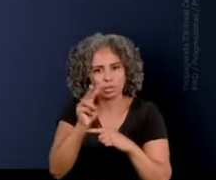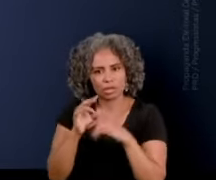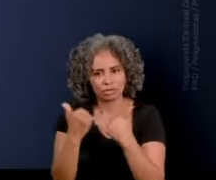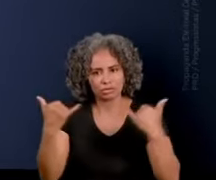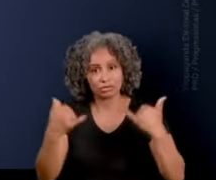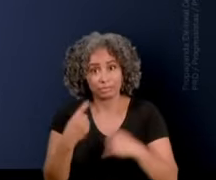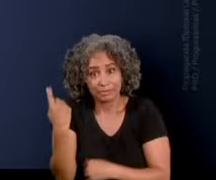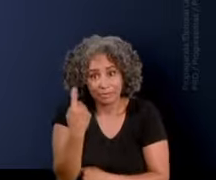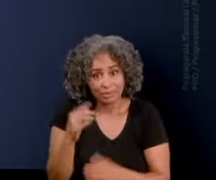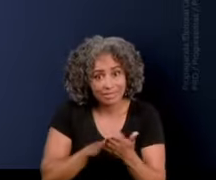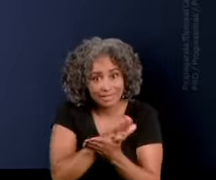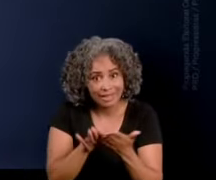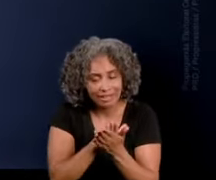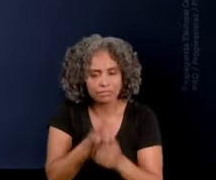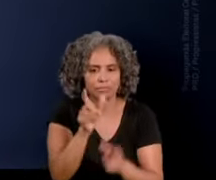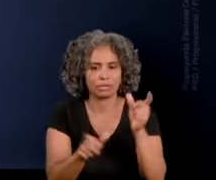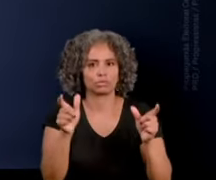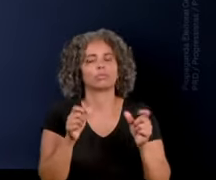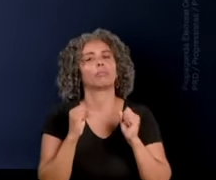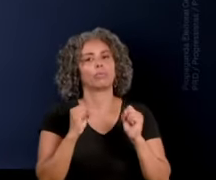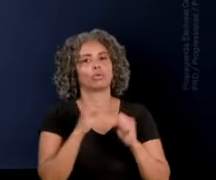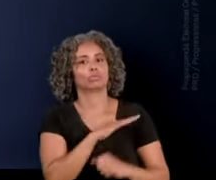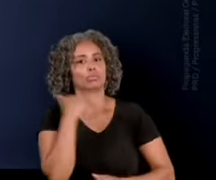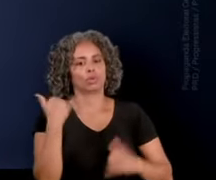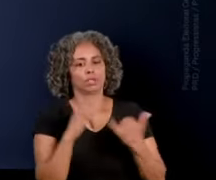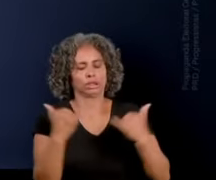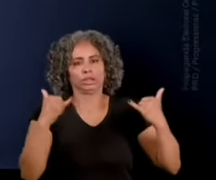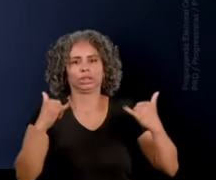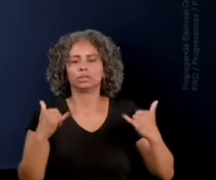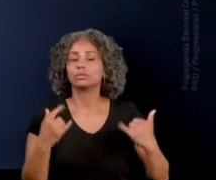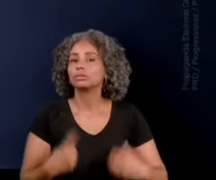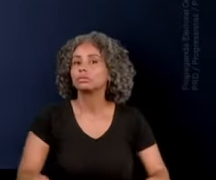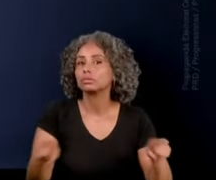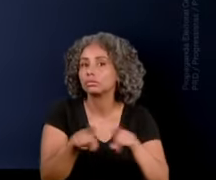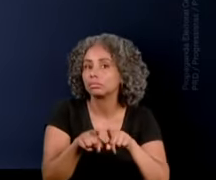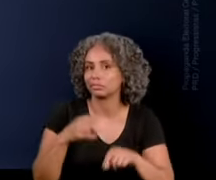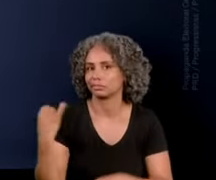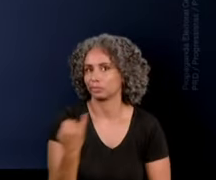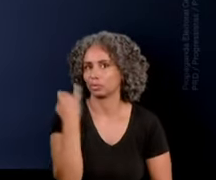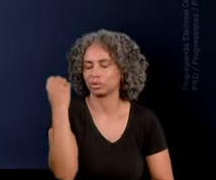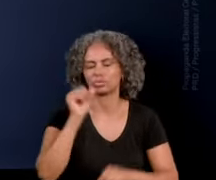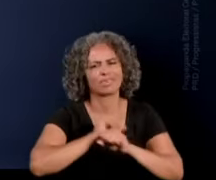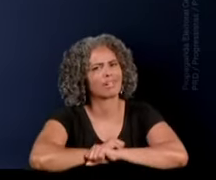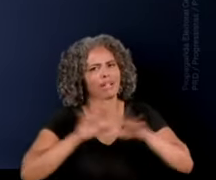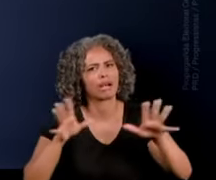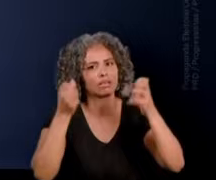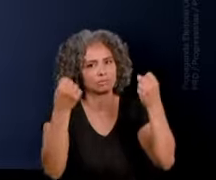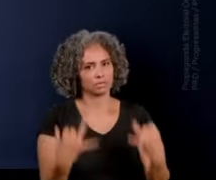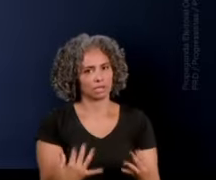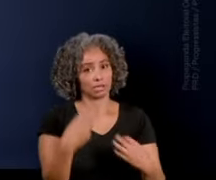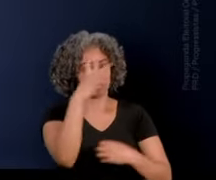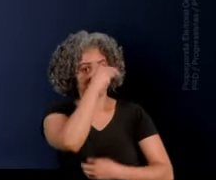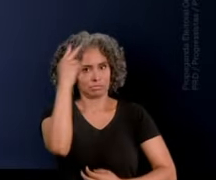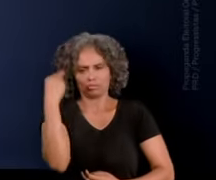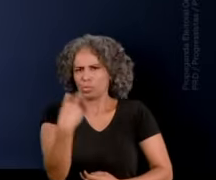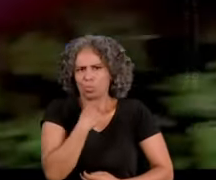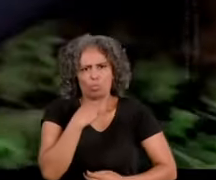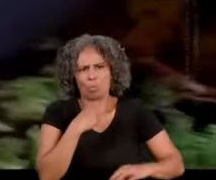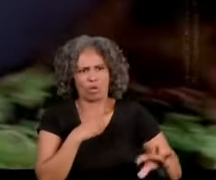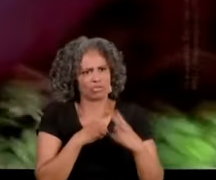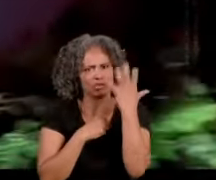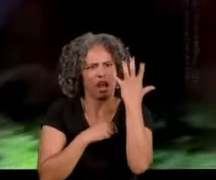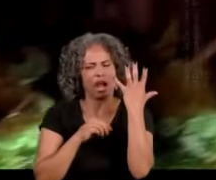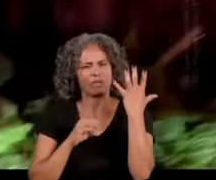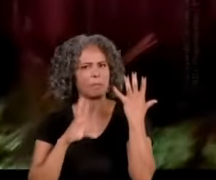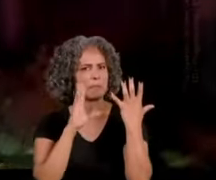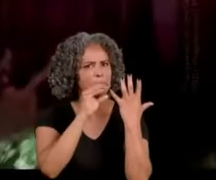podem morrer eletrocutadas. Ou seja, é importante ficar claro, a prefeitura não pode mexer nessas árvores. Tem